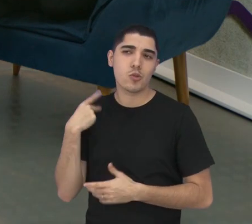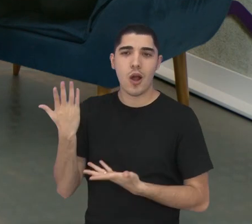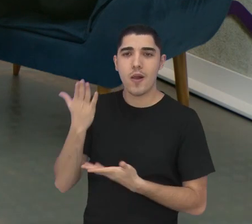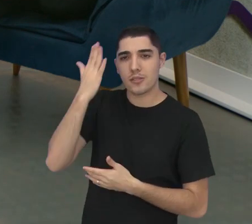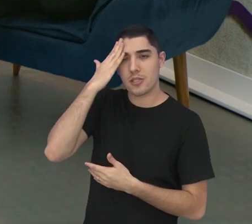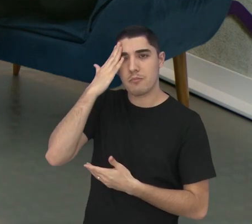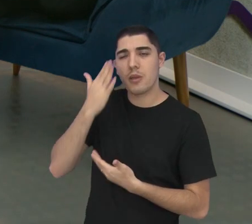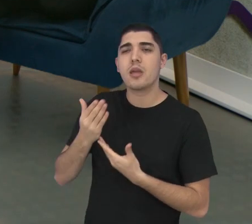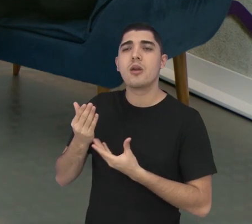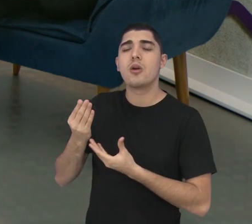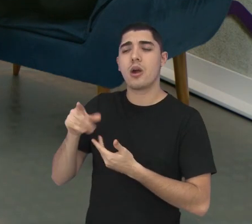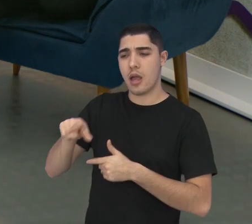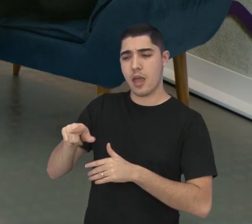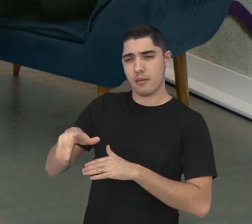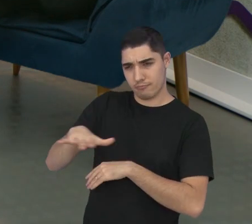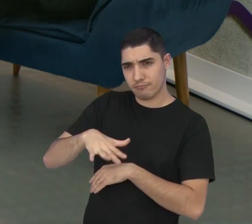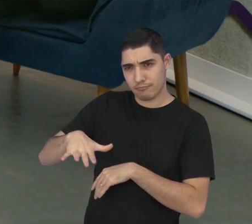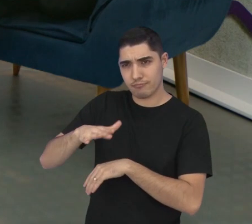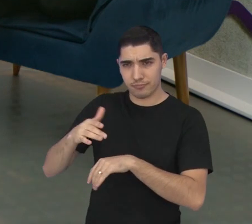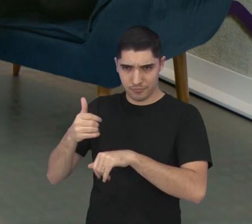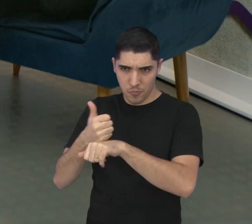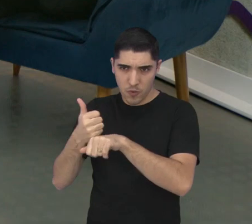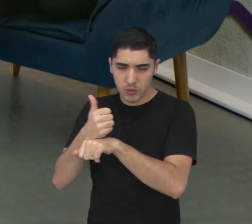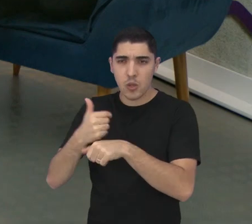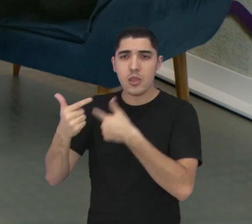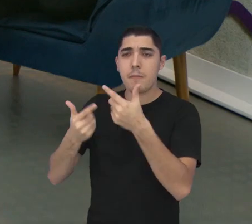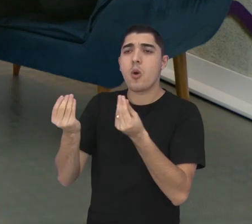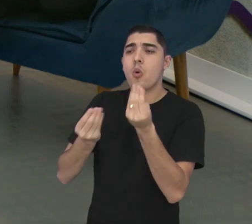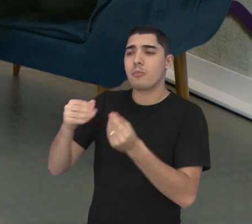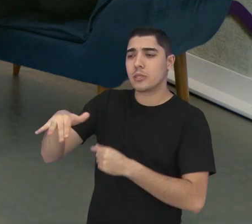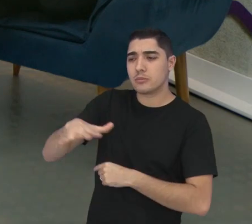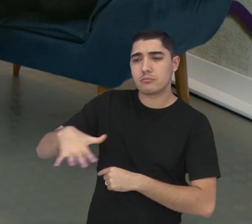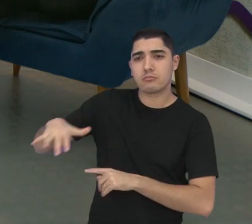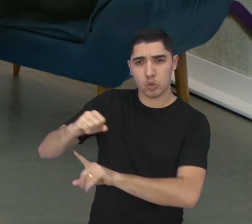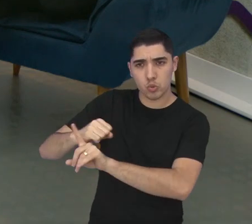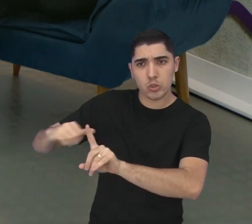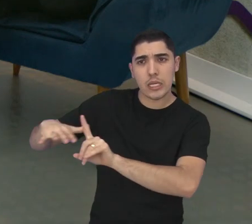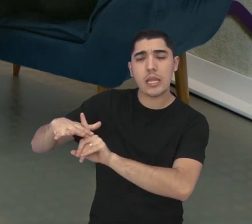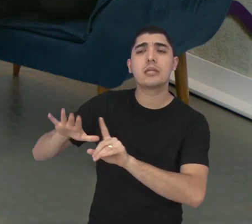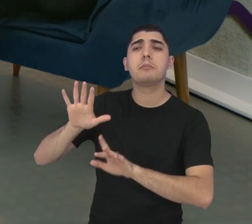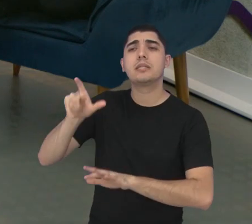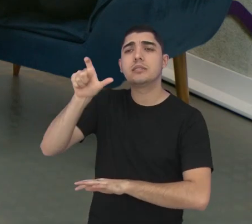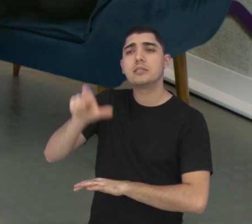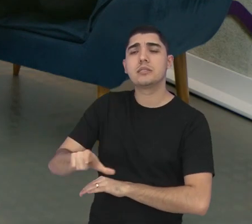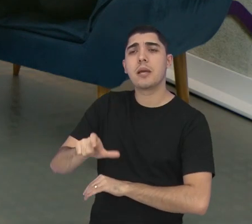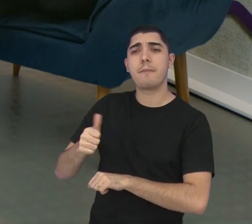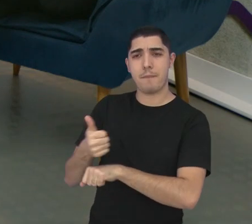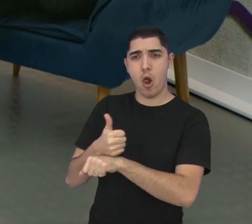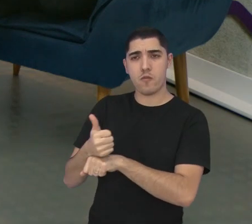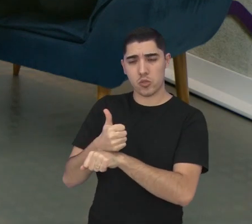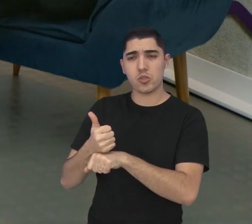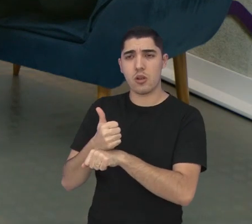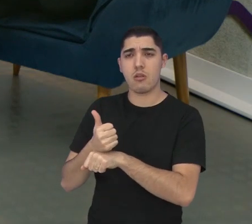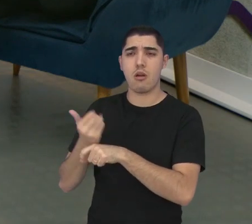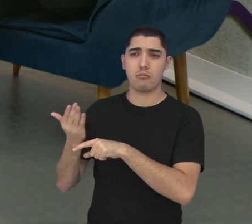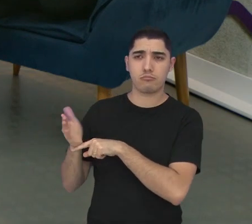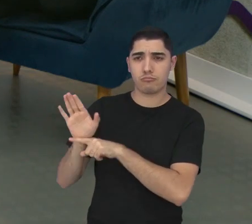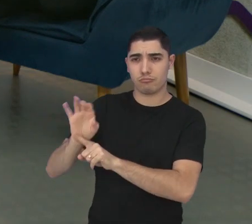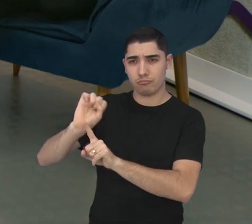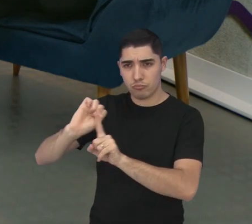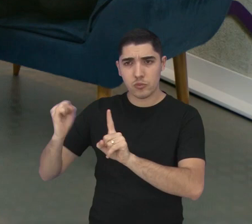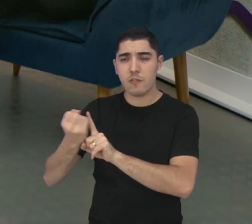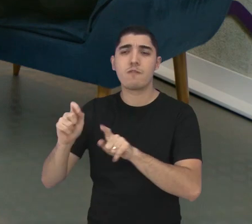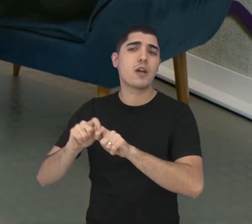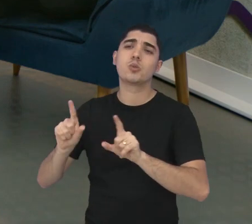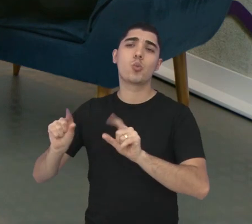é a profissão, né, que atua nesse segmento da sociedade e o que faz realmente um profissional